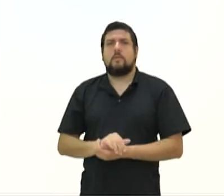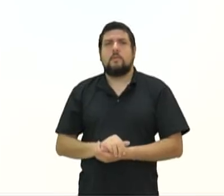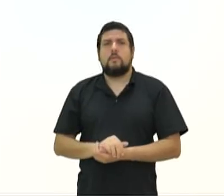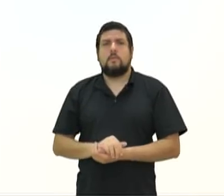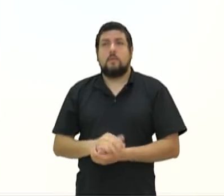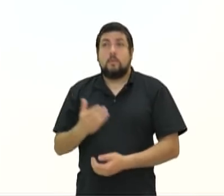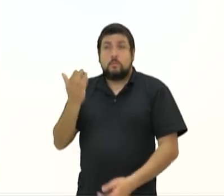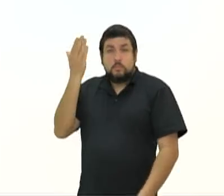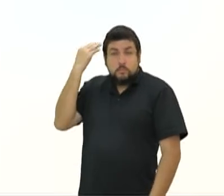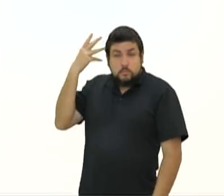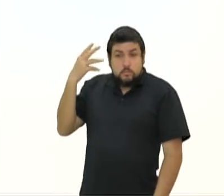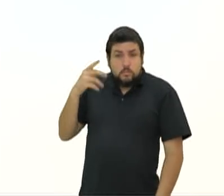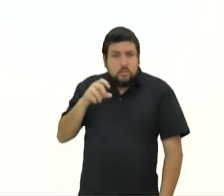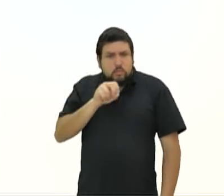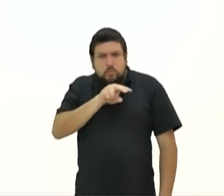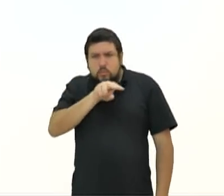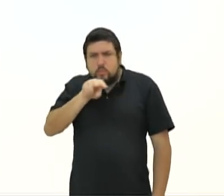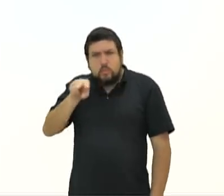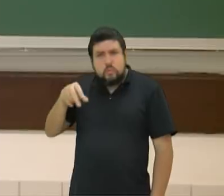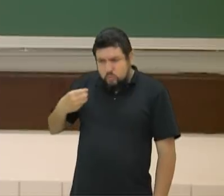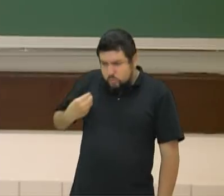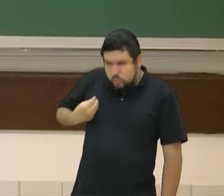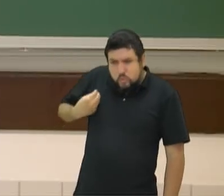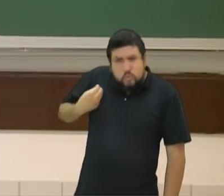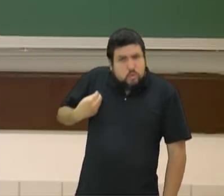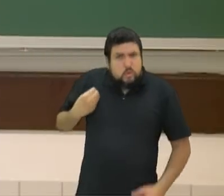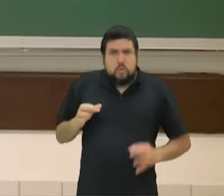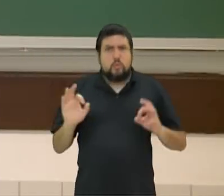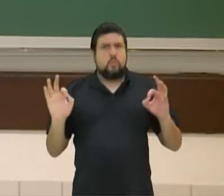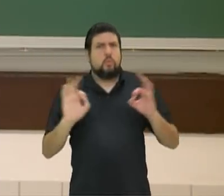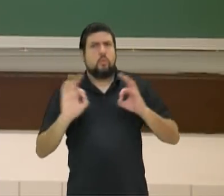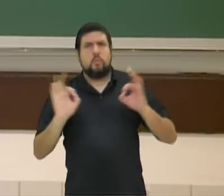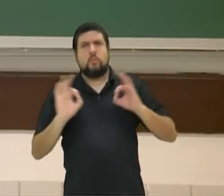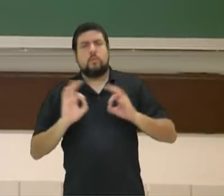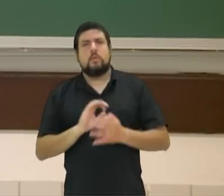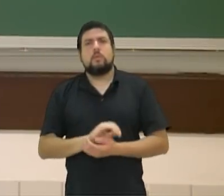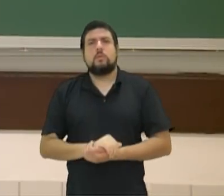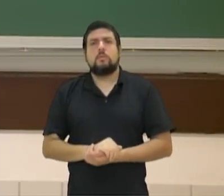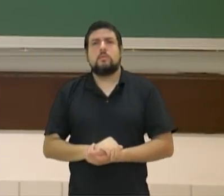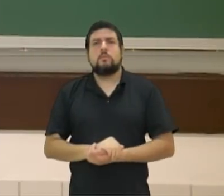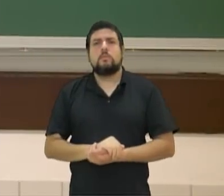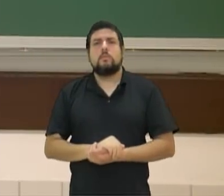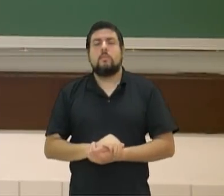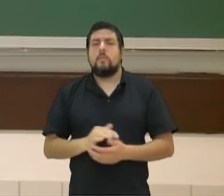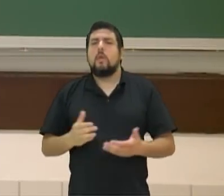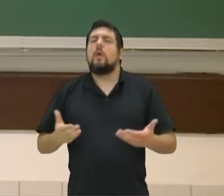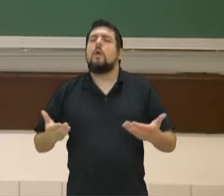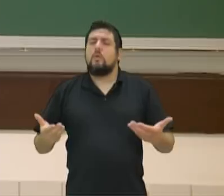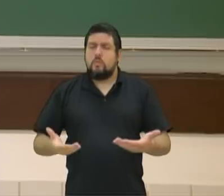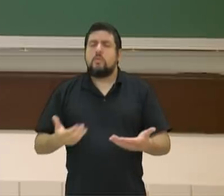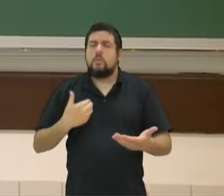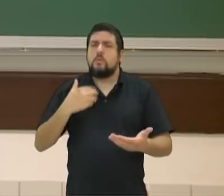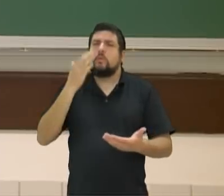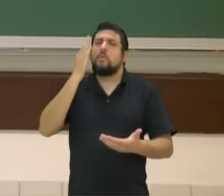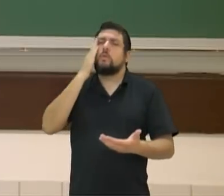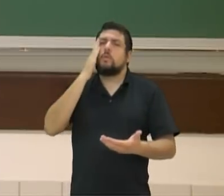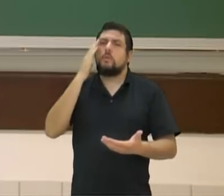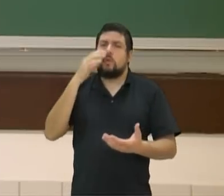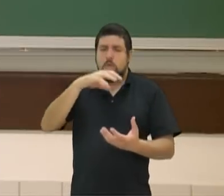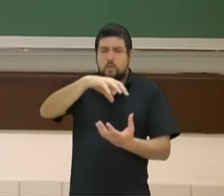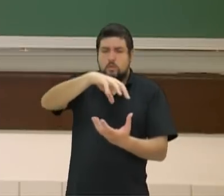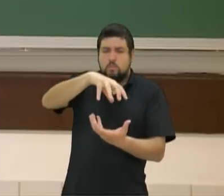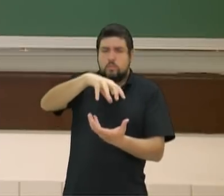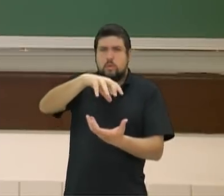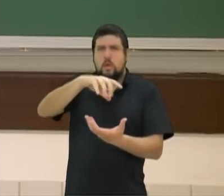tinha um ser vivo, nenhum tipo de ser vivo aqui no planeta Terra. Hoje nós sabemos que em volta do planeta existe